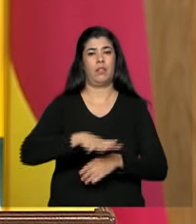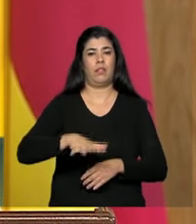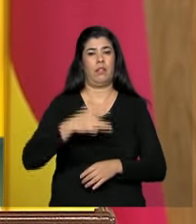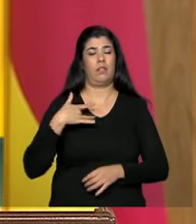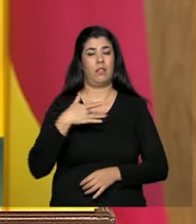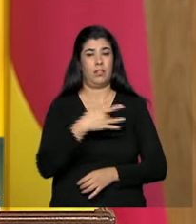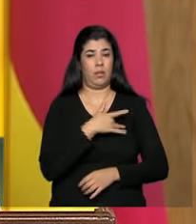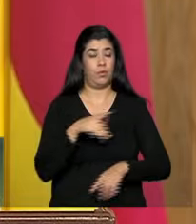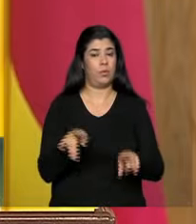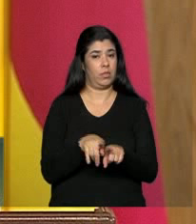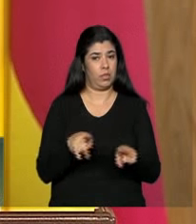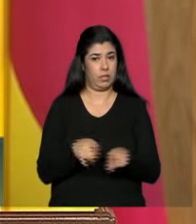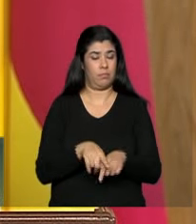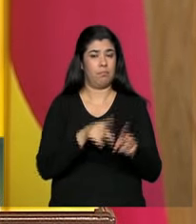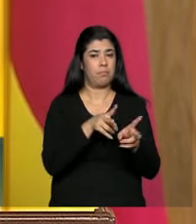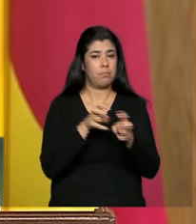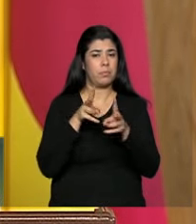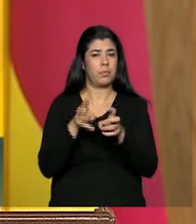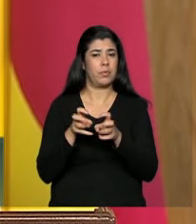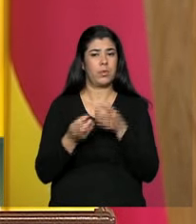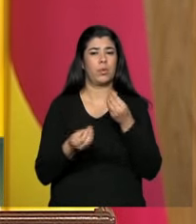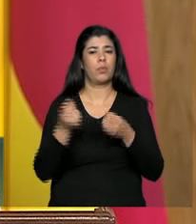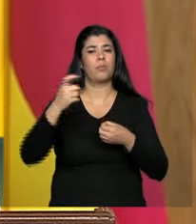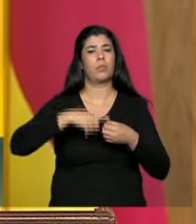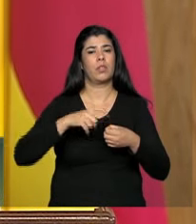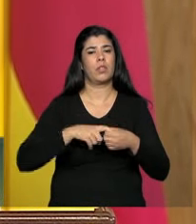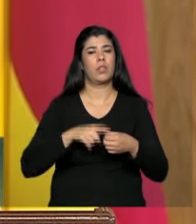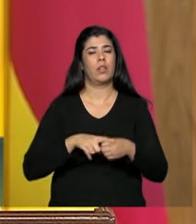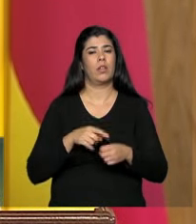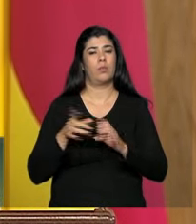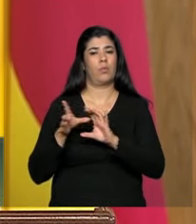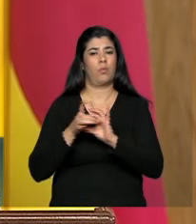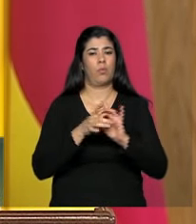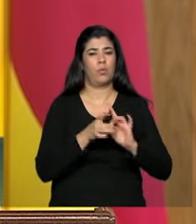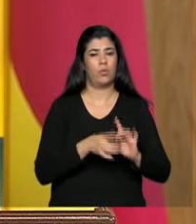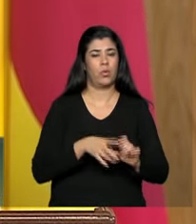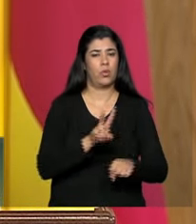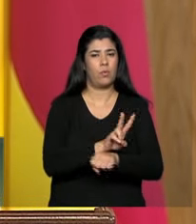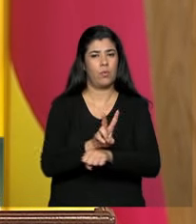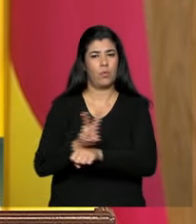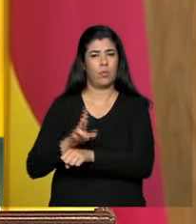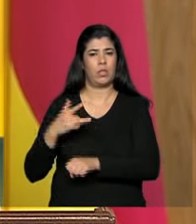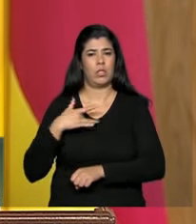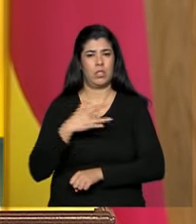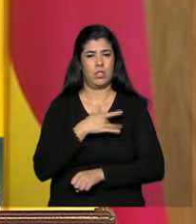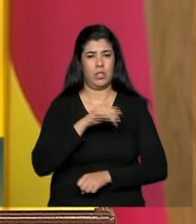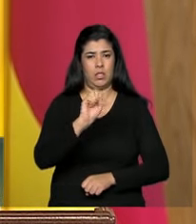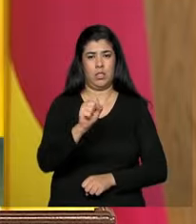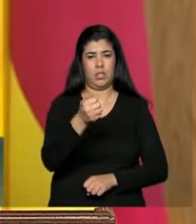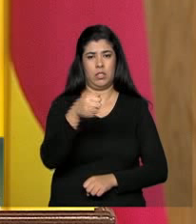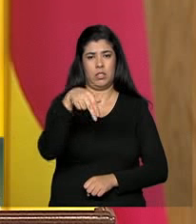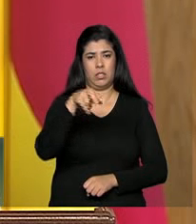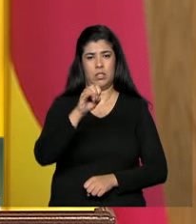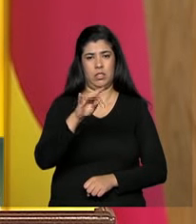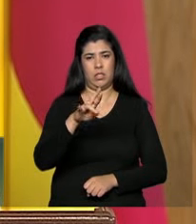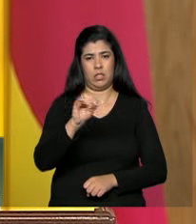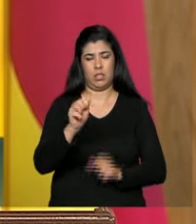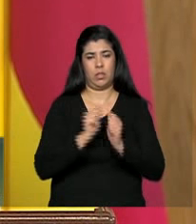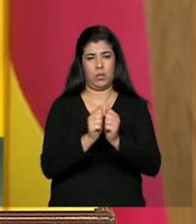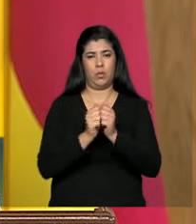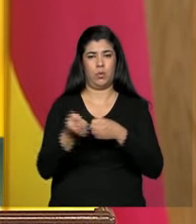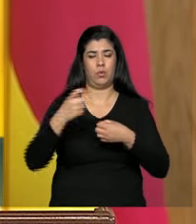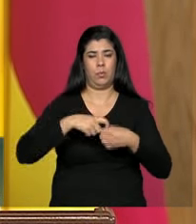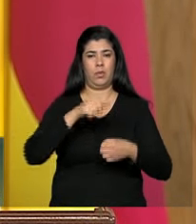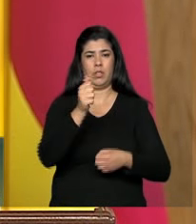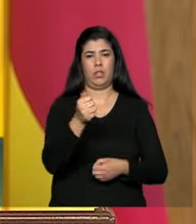exploramos perspectivas de cooperação em vigilância sanitária para fortalecer as ações da Anvisa,